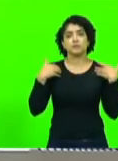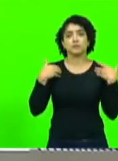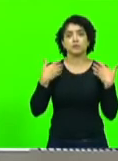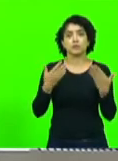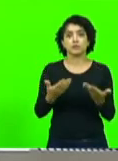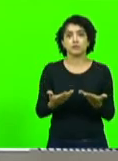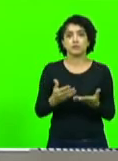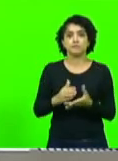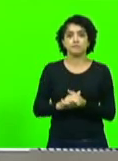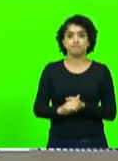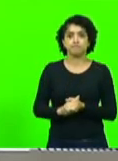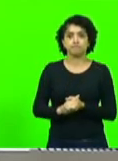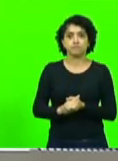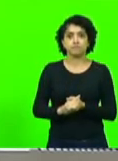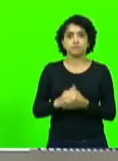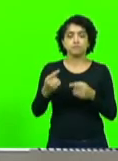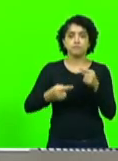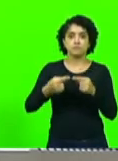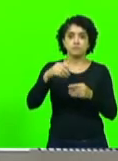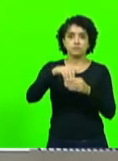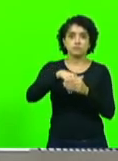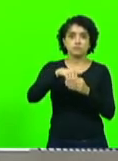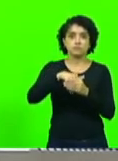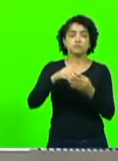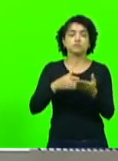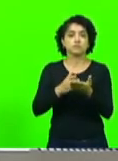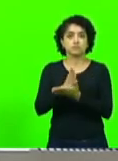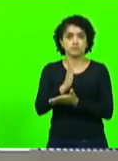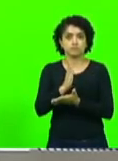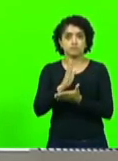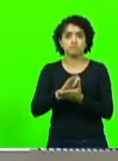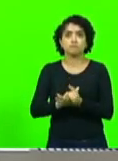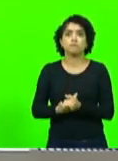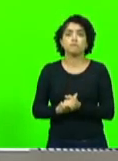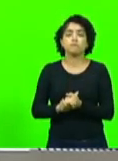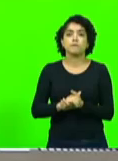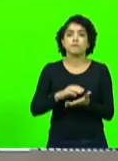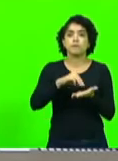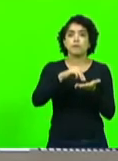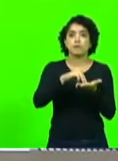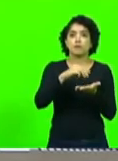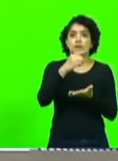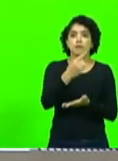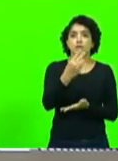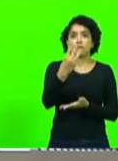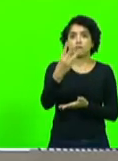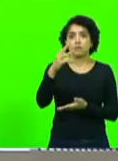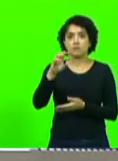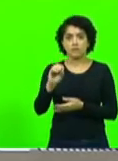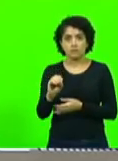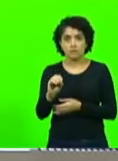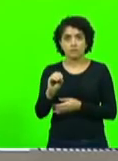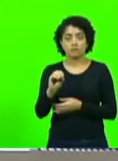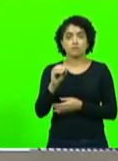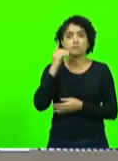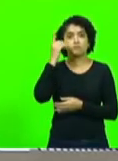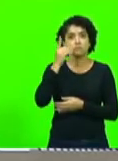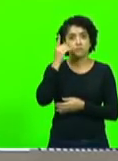Em discussão, votação, aprovado. Moção 130, autor deputado João